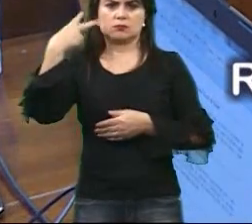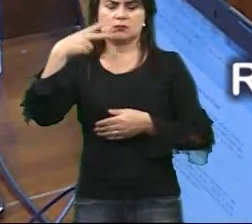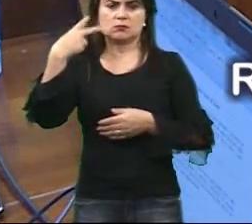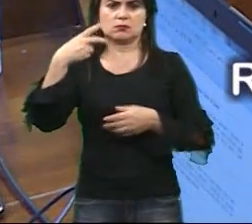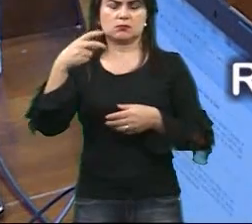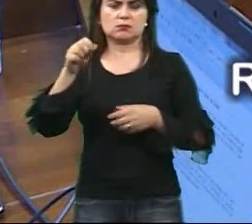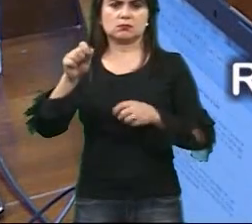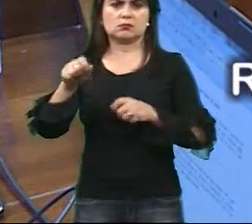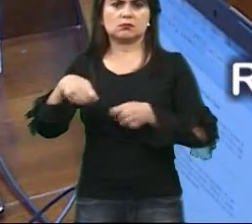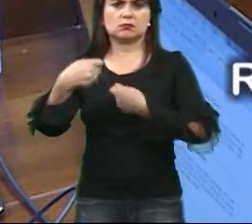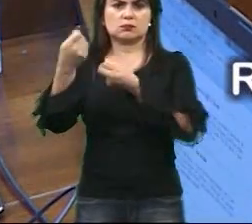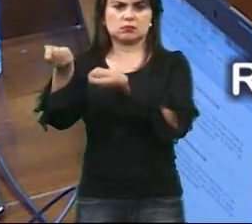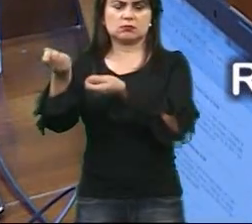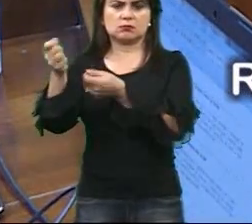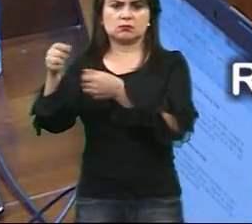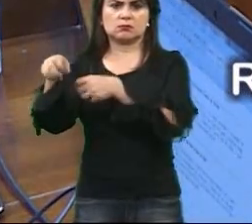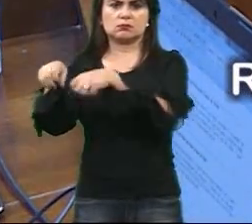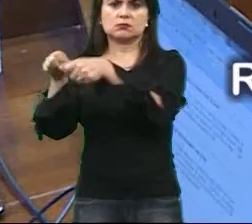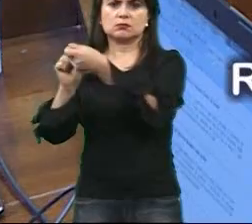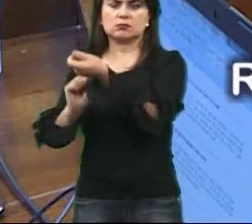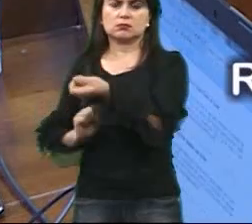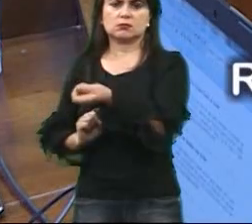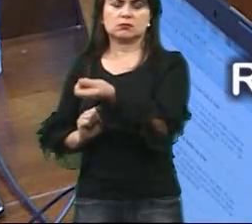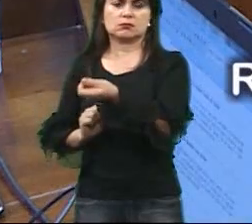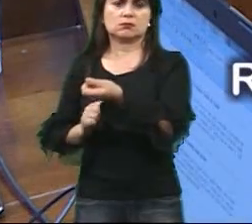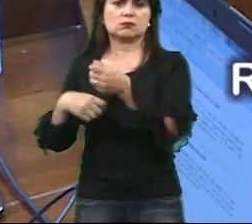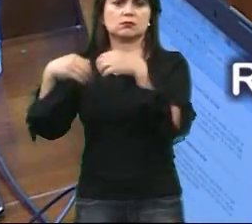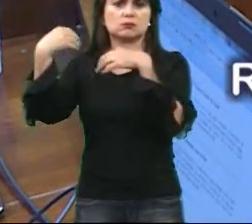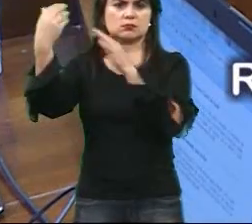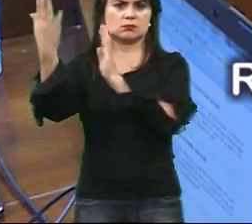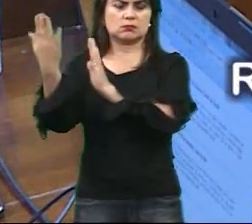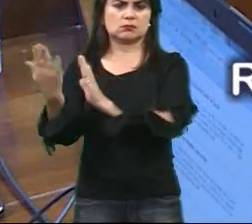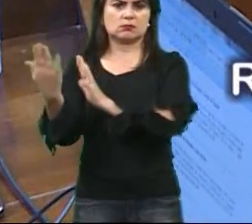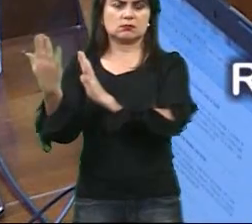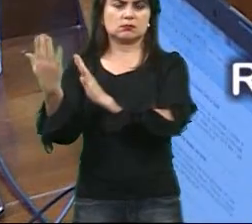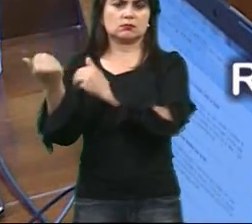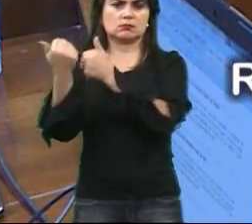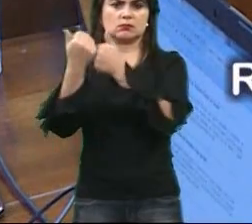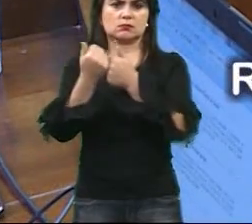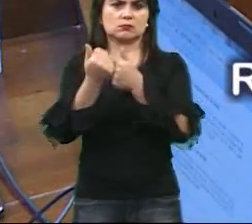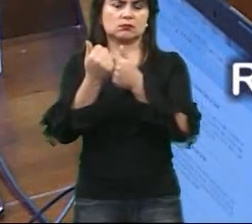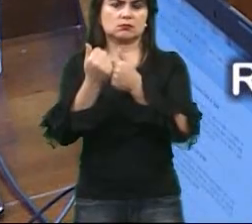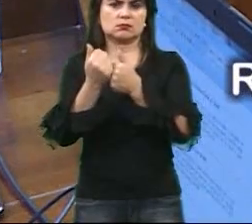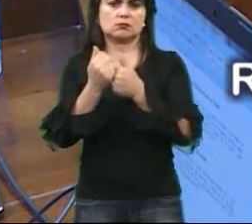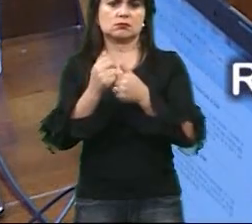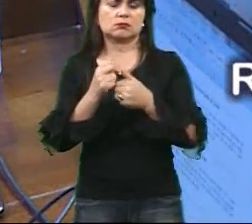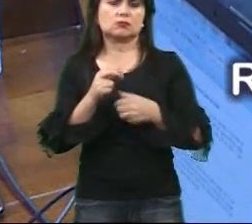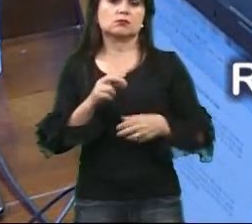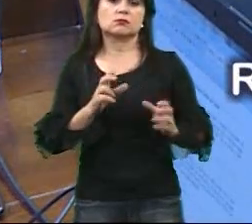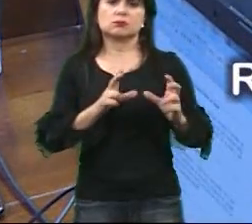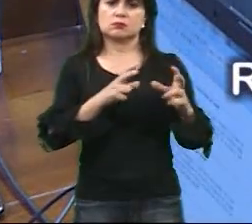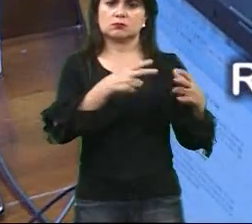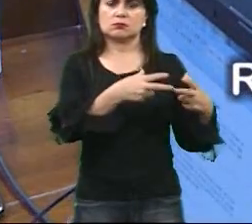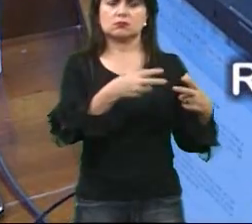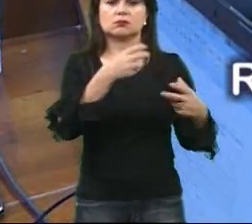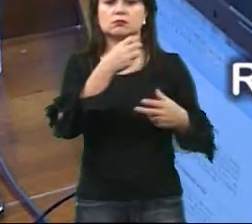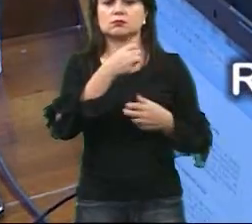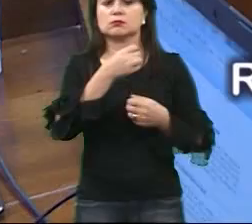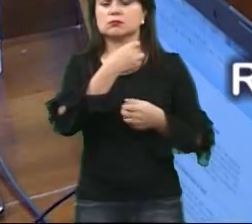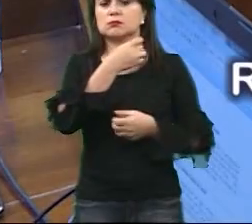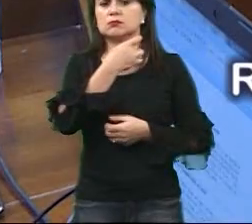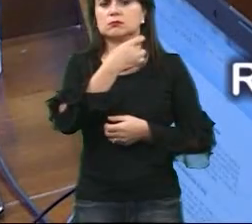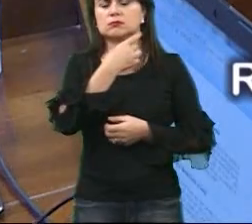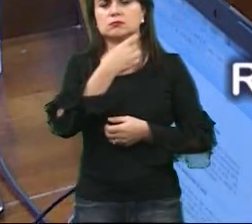votos de congratulações dos vereadores durante sessão ordinária Galdino professor na Faculdade de Direito da Unimar há